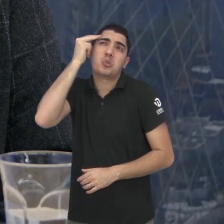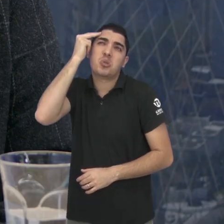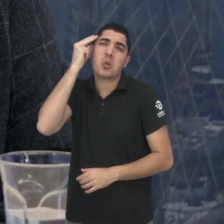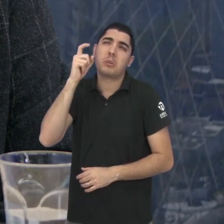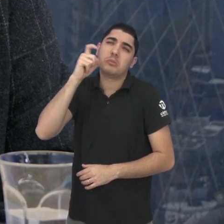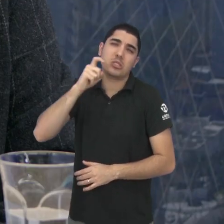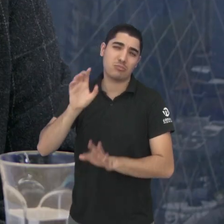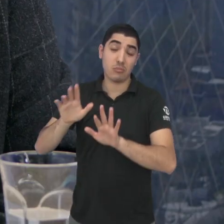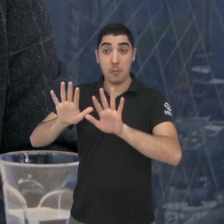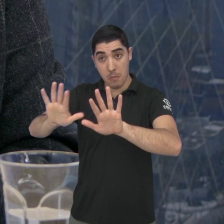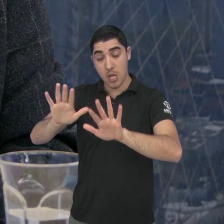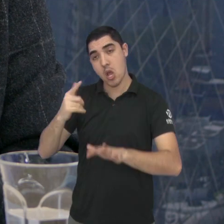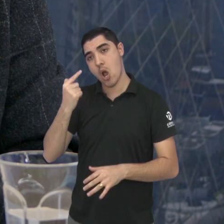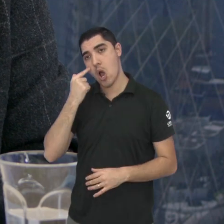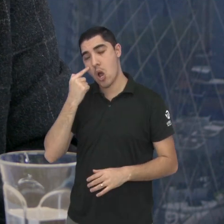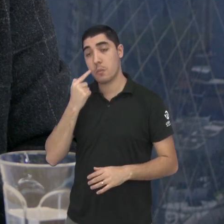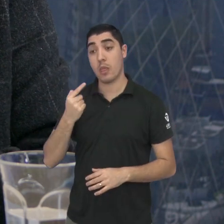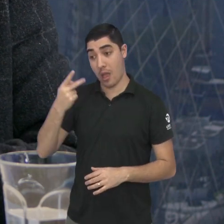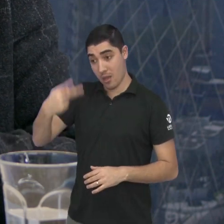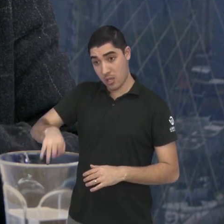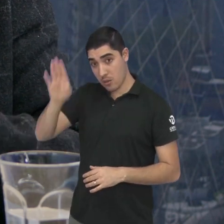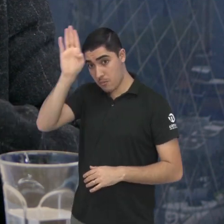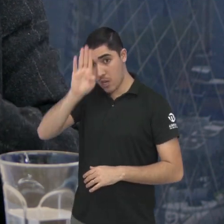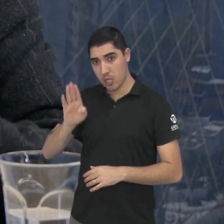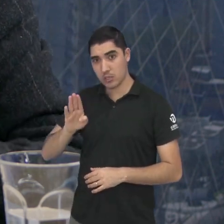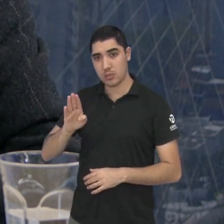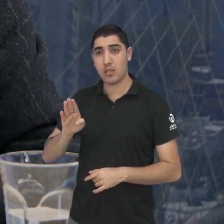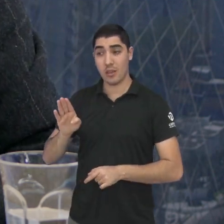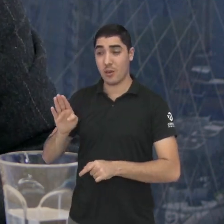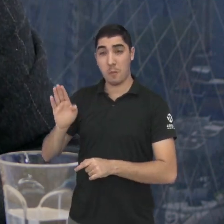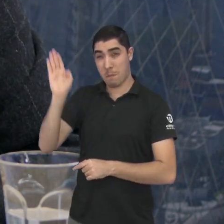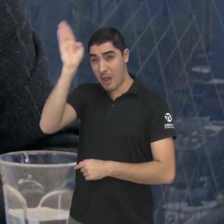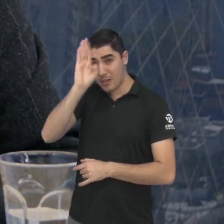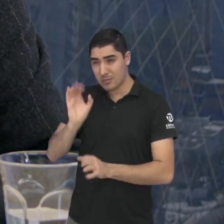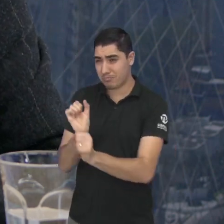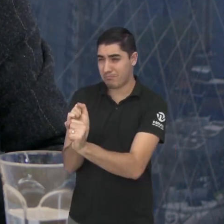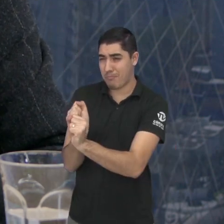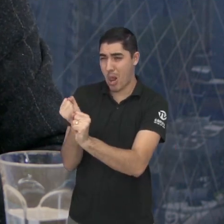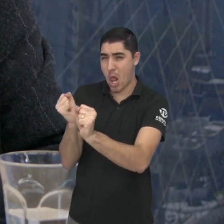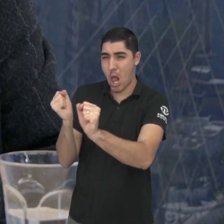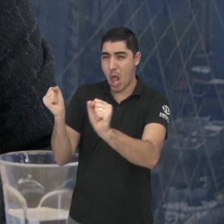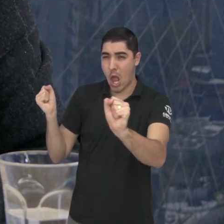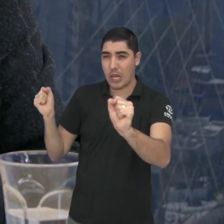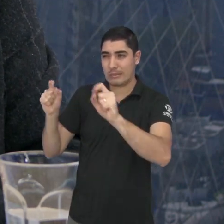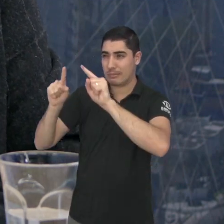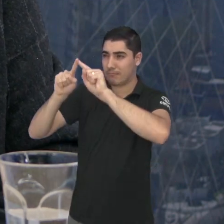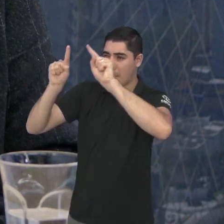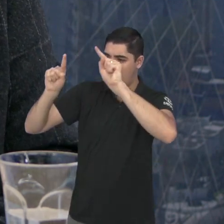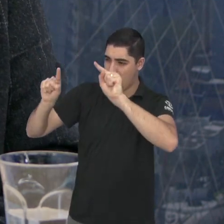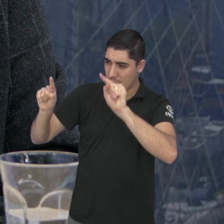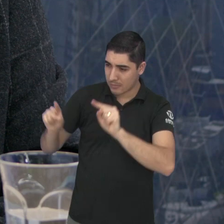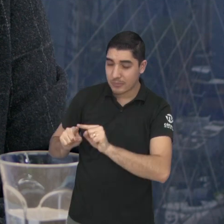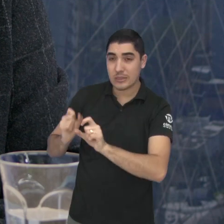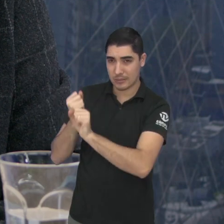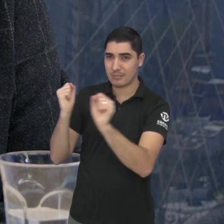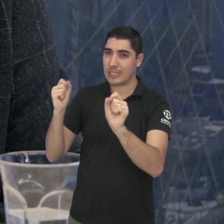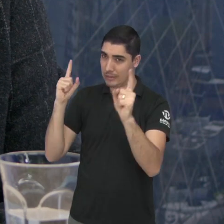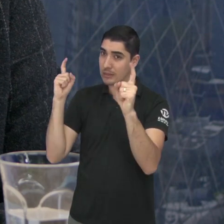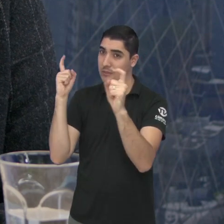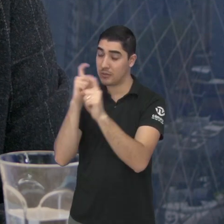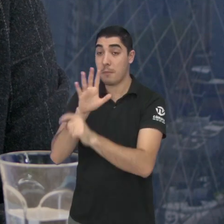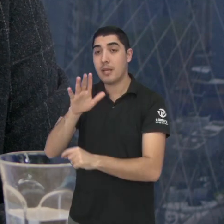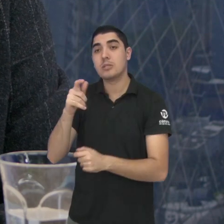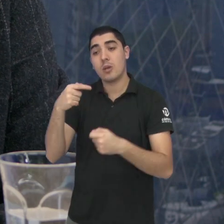o Brasil deveria fazer, embora o país é muito grande, isso dificulta um pouco, por isso que eu vou falar, mas é fazer